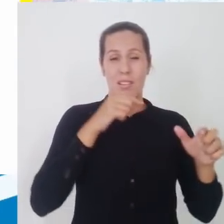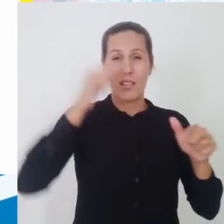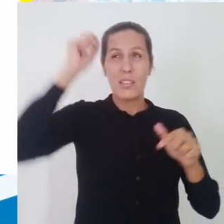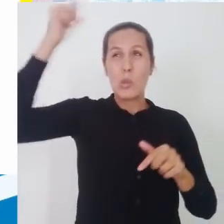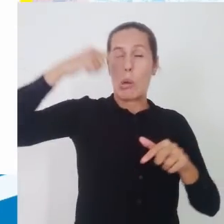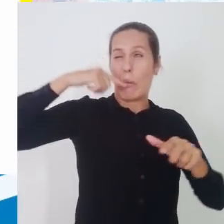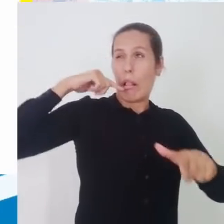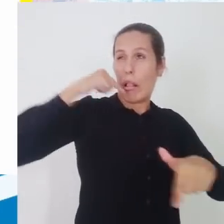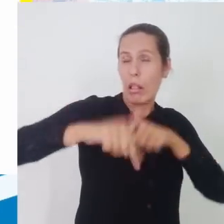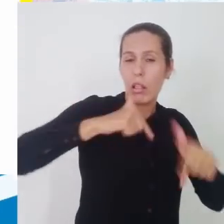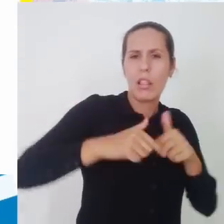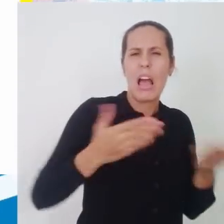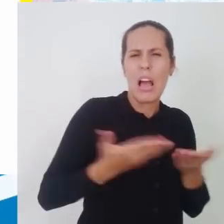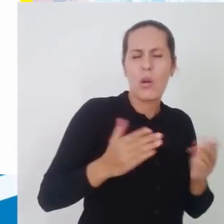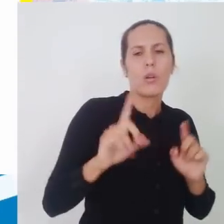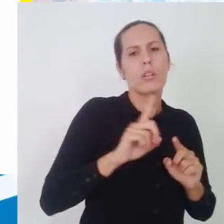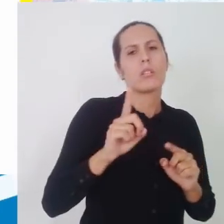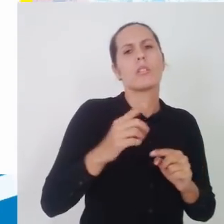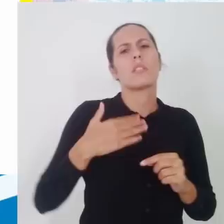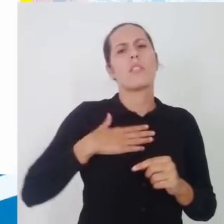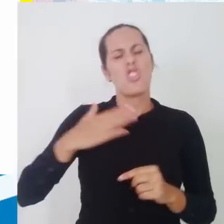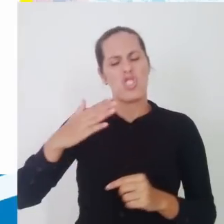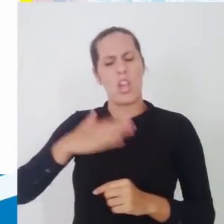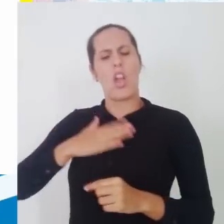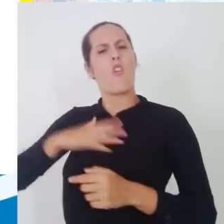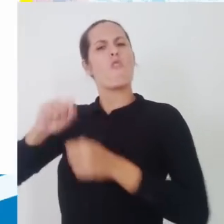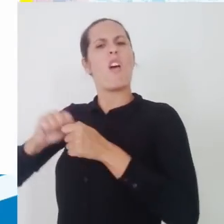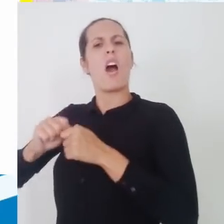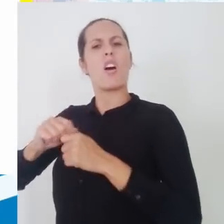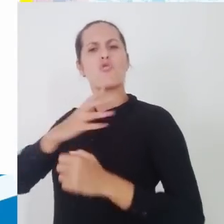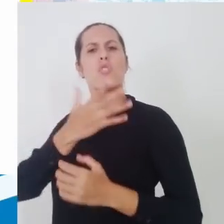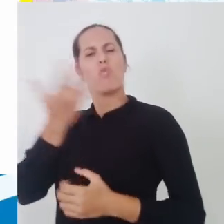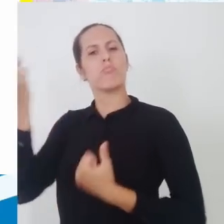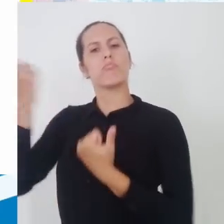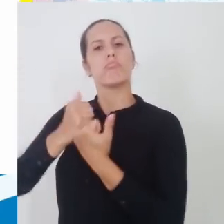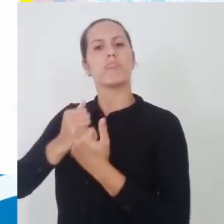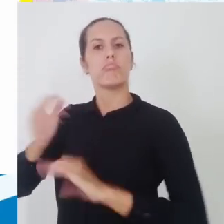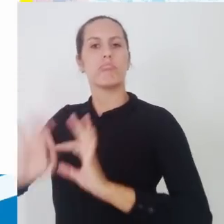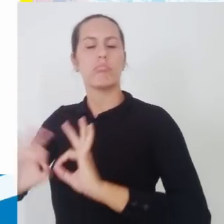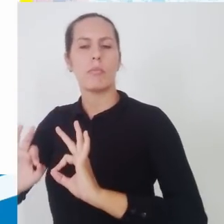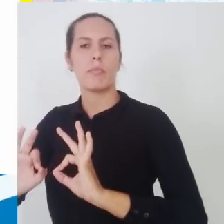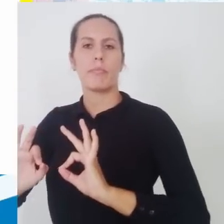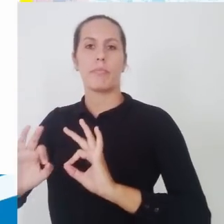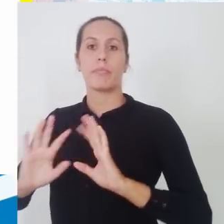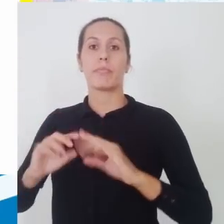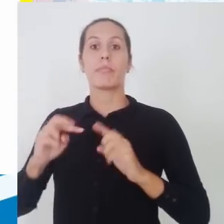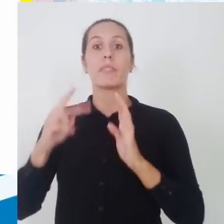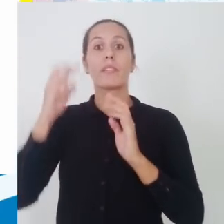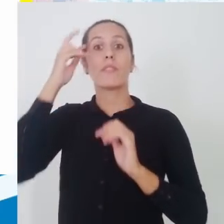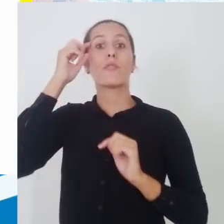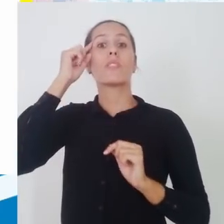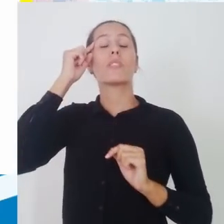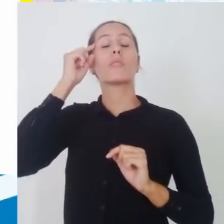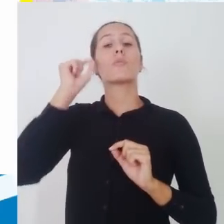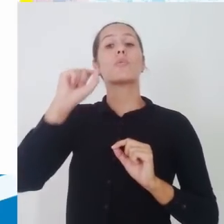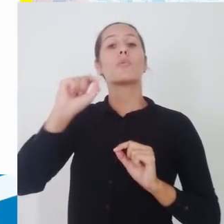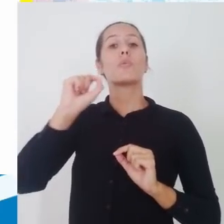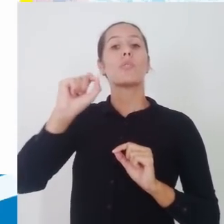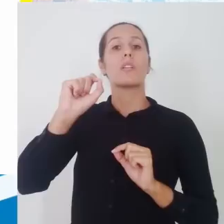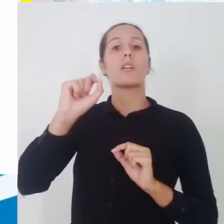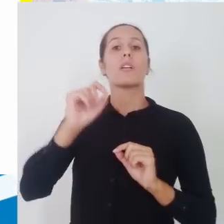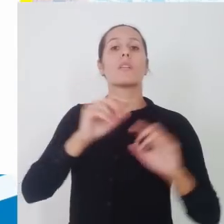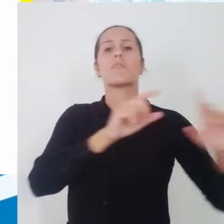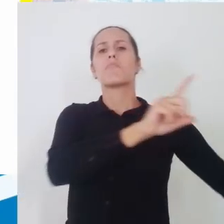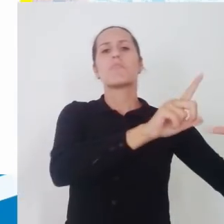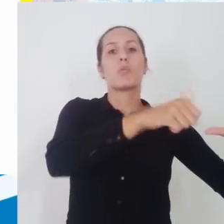justo que uma mulher trabalhe tanto com o sol desse, ele vai dizer, não trabalhe agora, deixe que eu faça o trabalho. Então, obviamente,